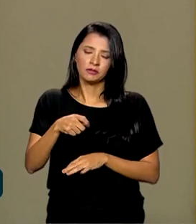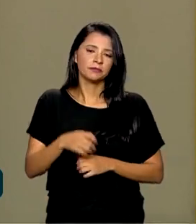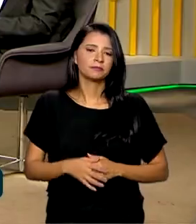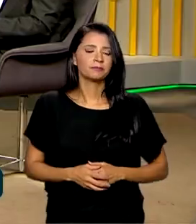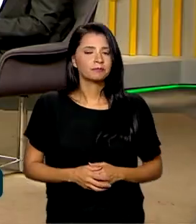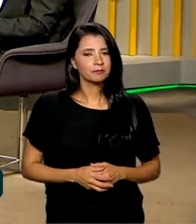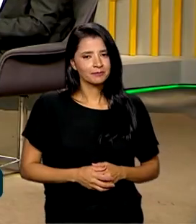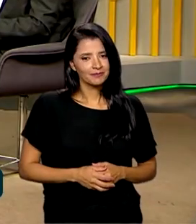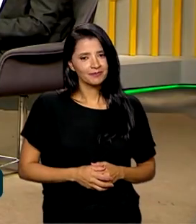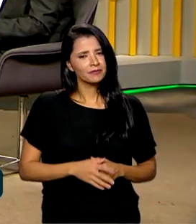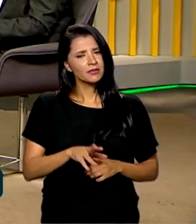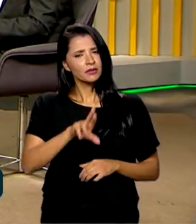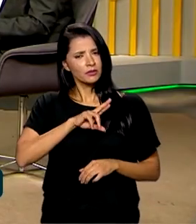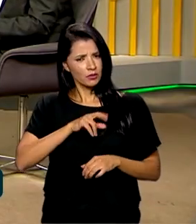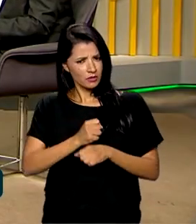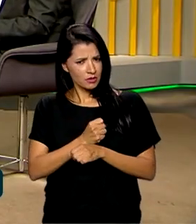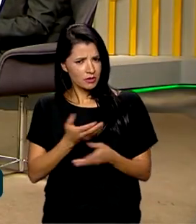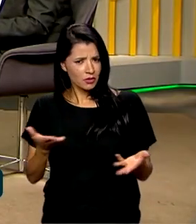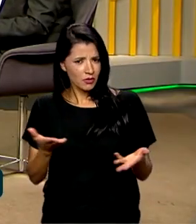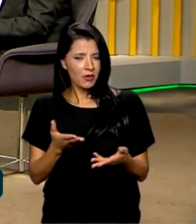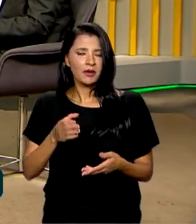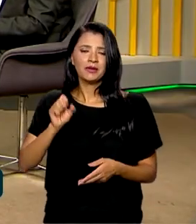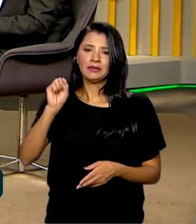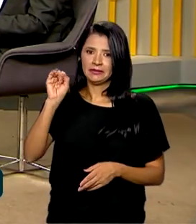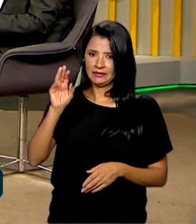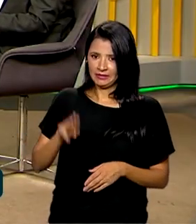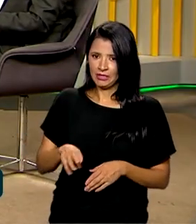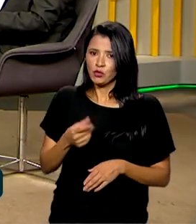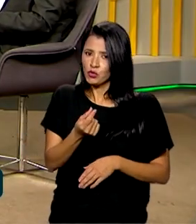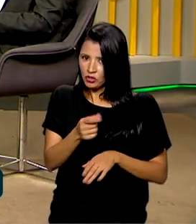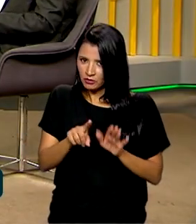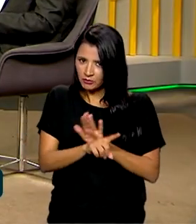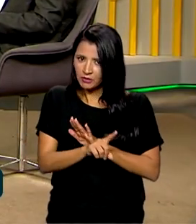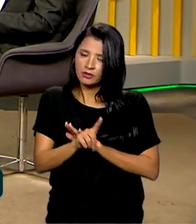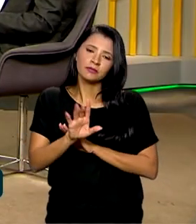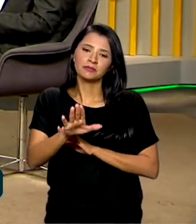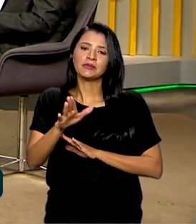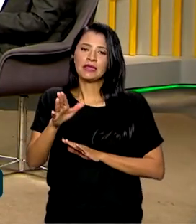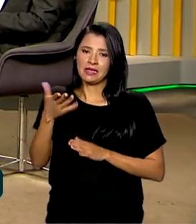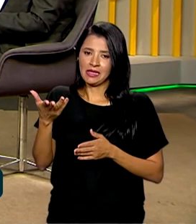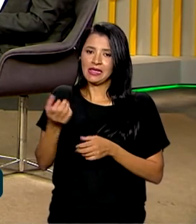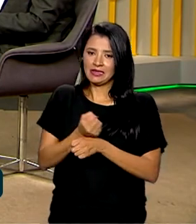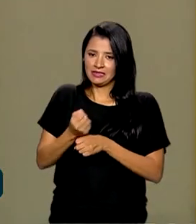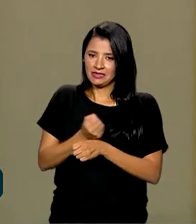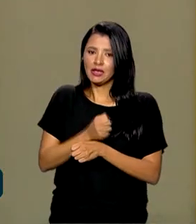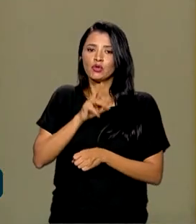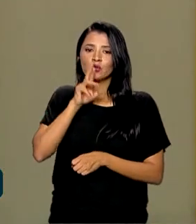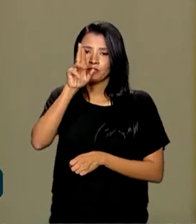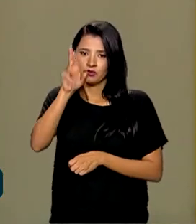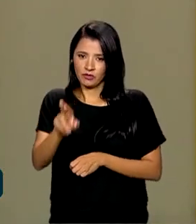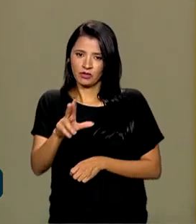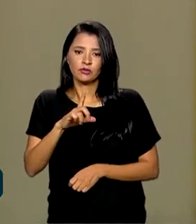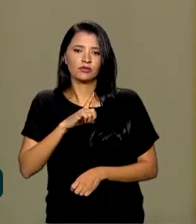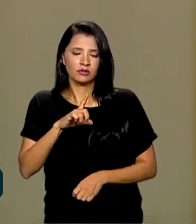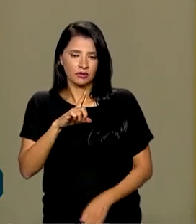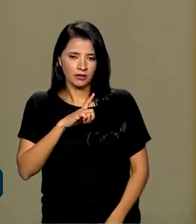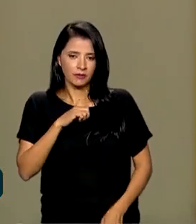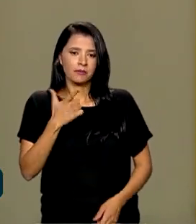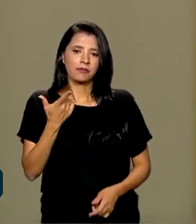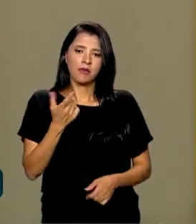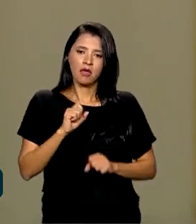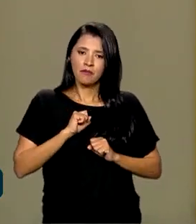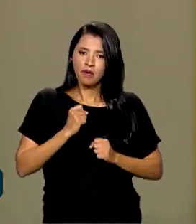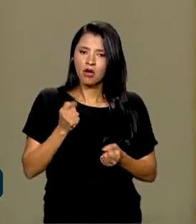O resultado sai este ano ainda? Sai, o dinheiro também? Saímos esse ano, a gente sai com o resultado, né, para o empenho,